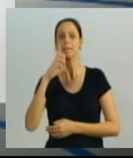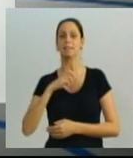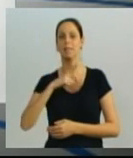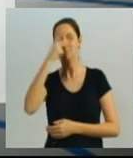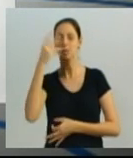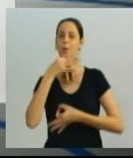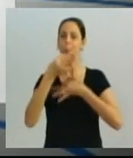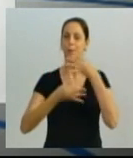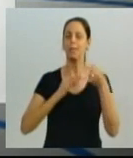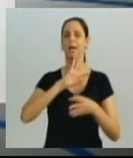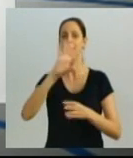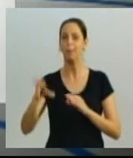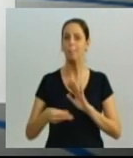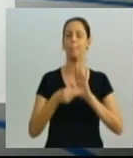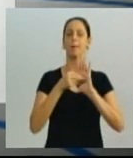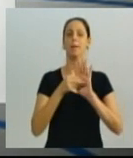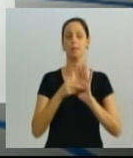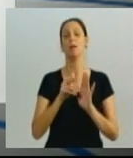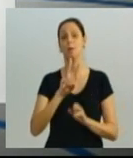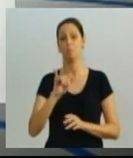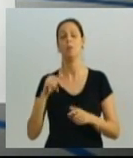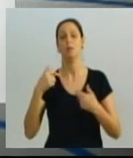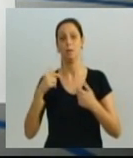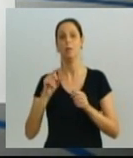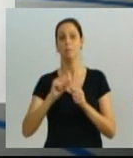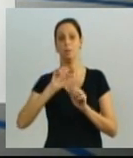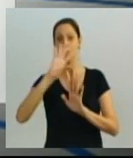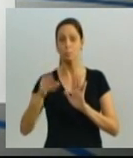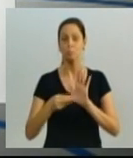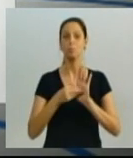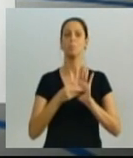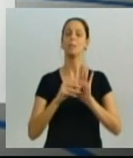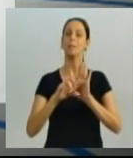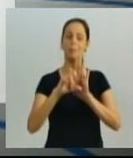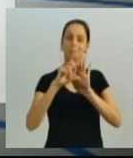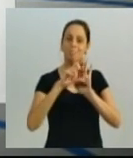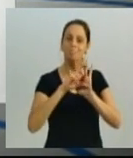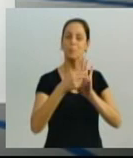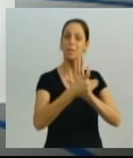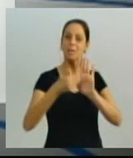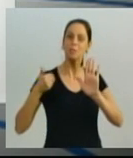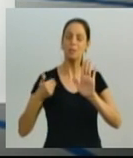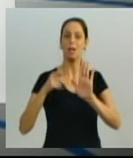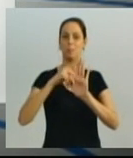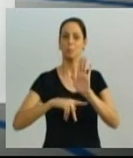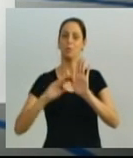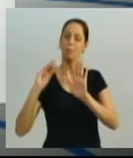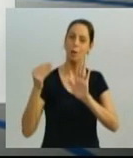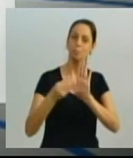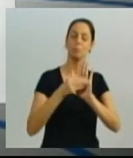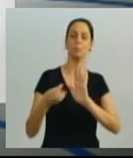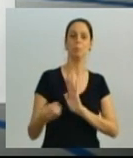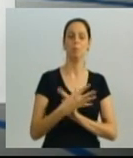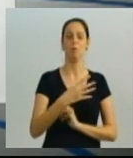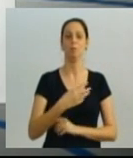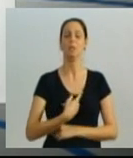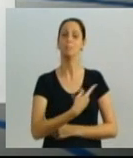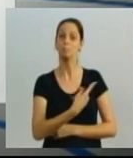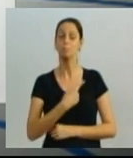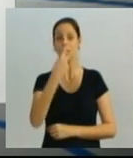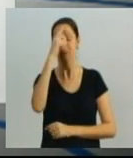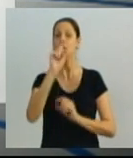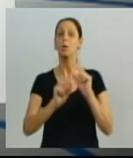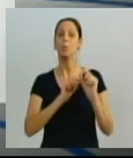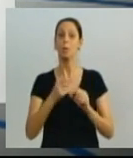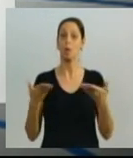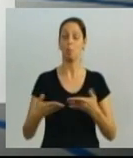emendas, e nós teremos, inclusive, que fazer emendas para tirar a primeira parte do projeto que eu apresentei. Então, a ideia nossa é levar o